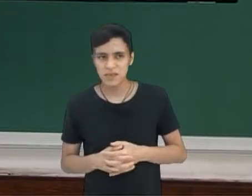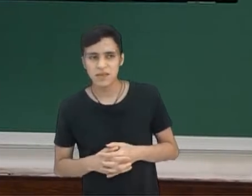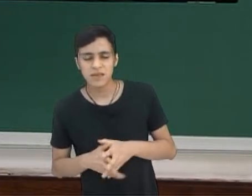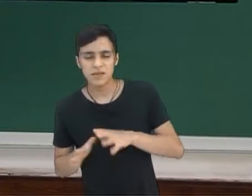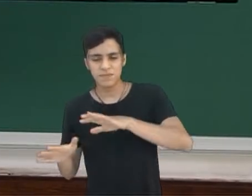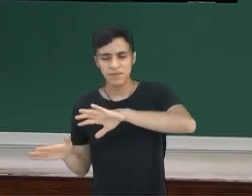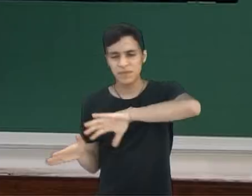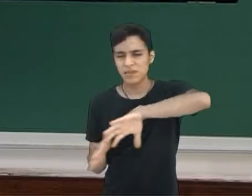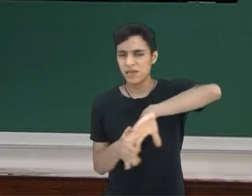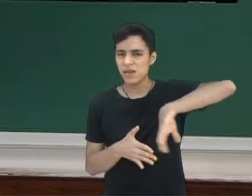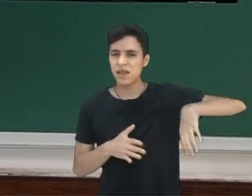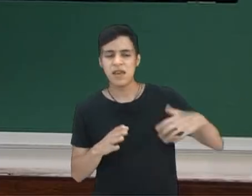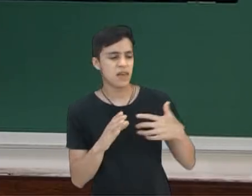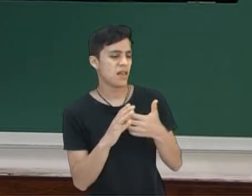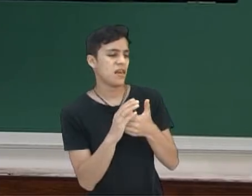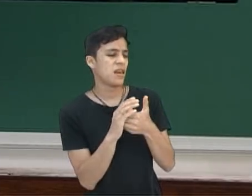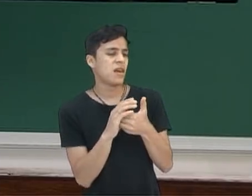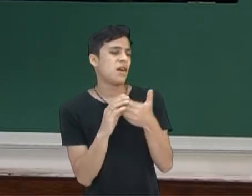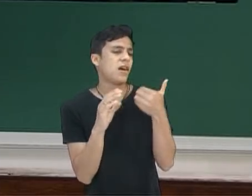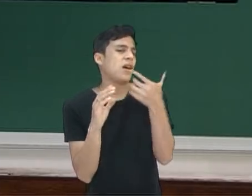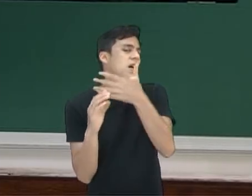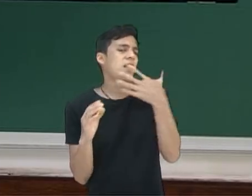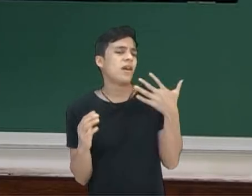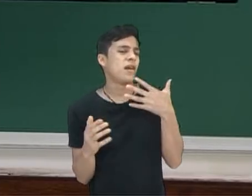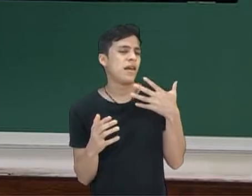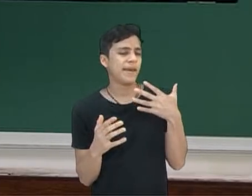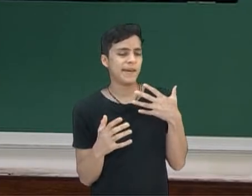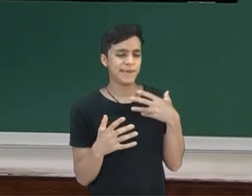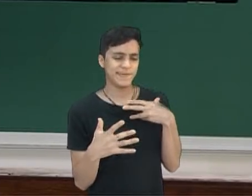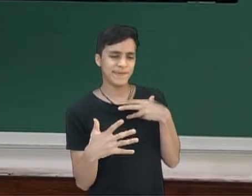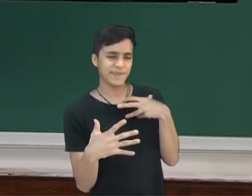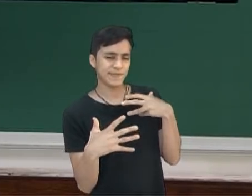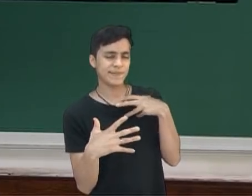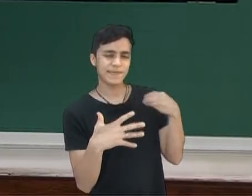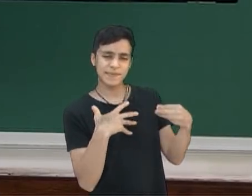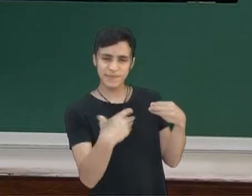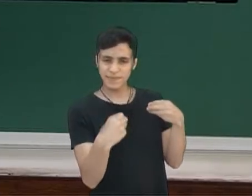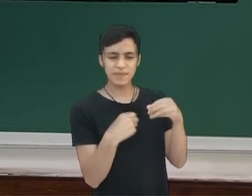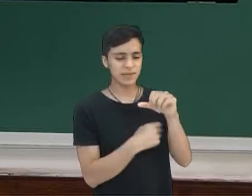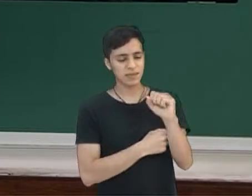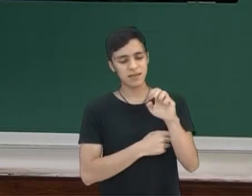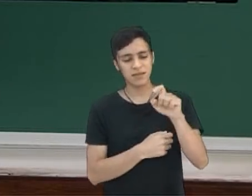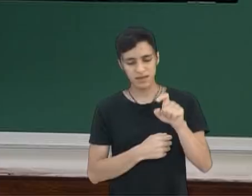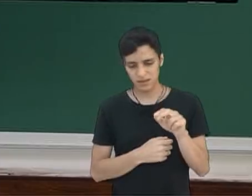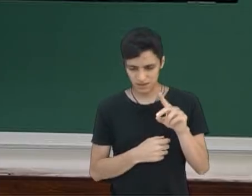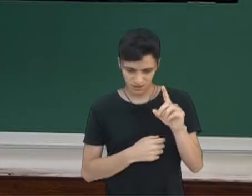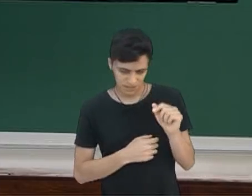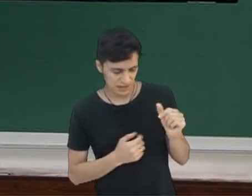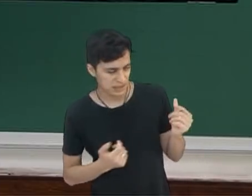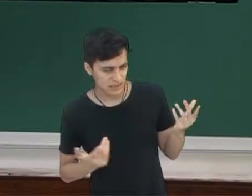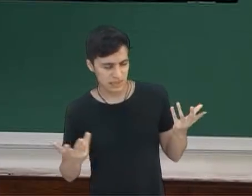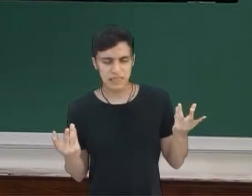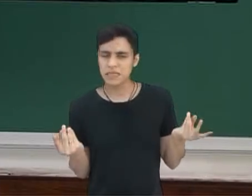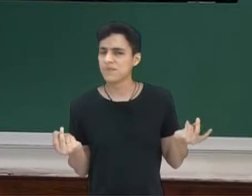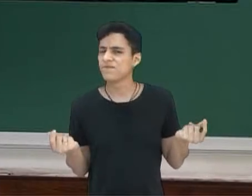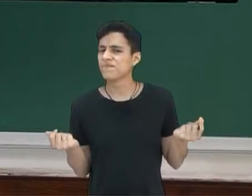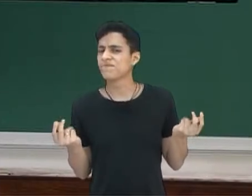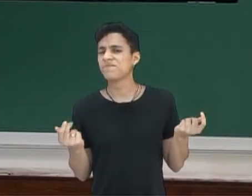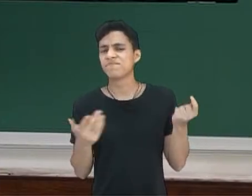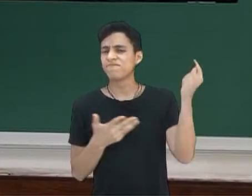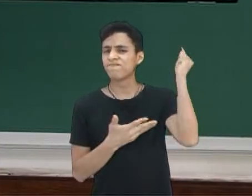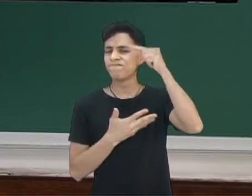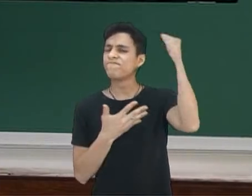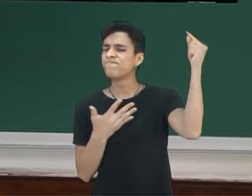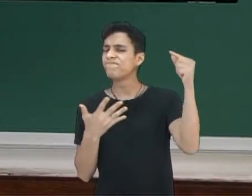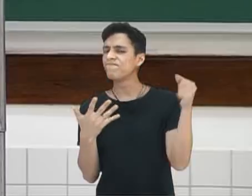E quais são as características, então, da reprodução sexuada? Né? A gente já entendeu o que caracteriza ela, mas e as